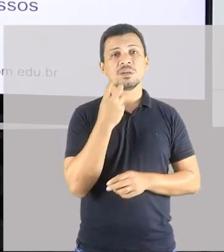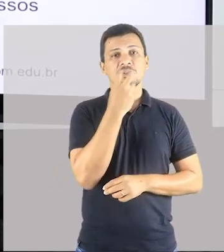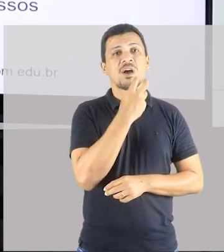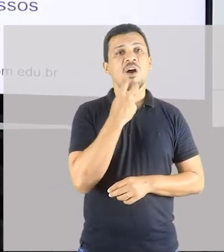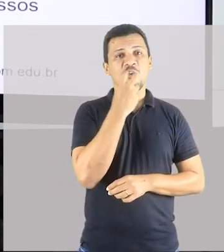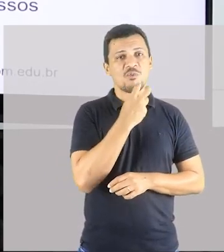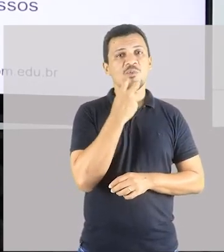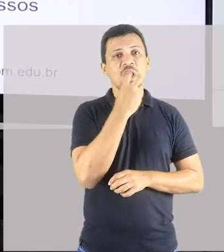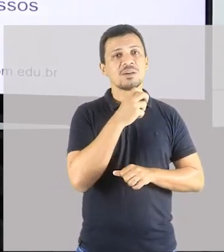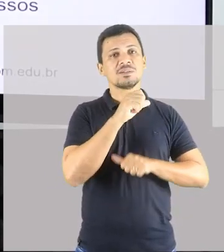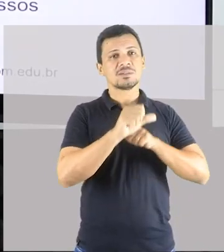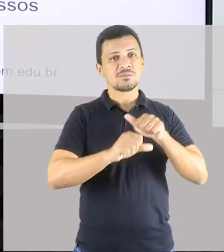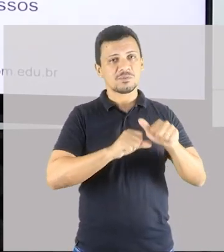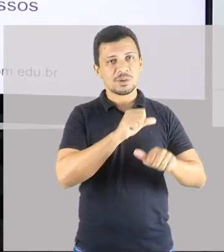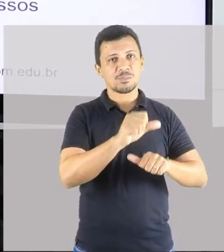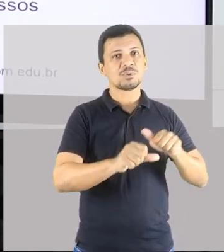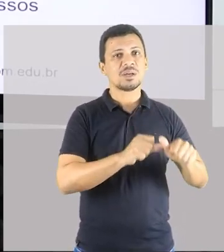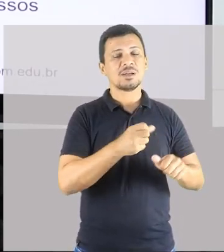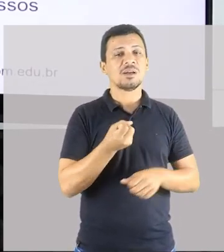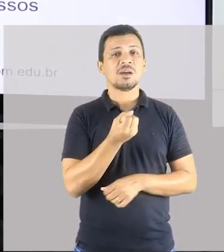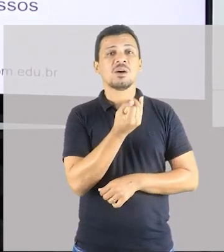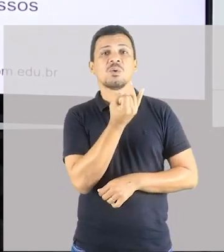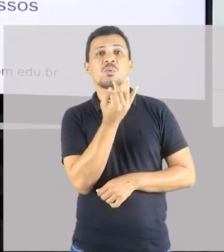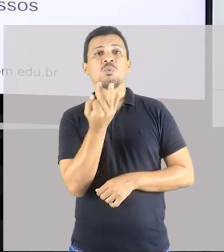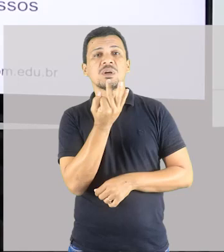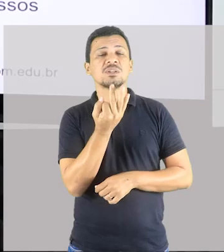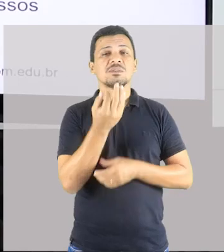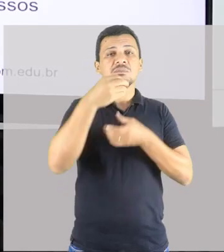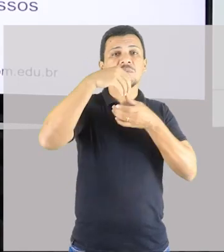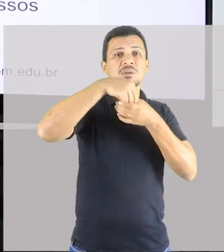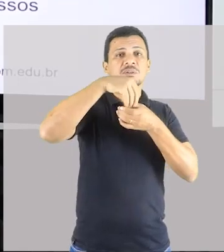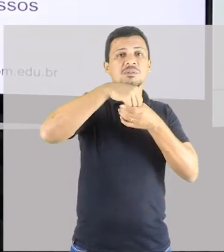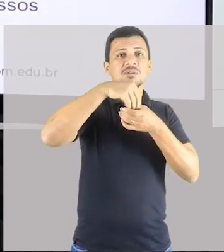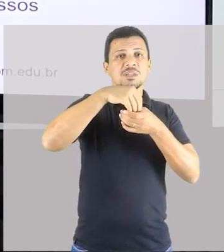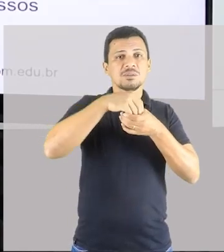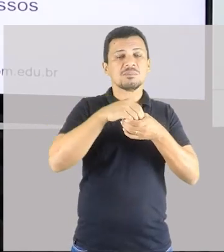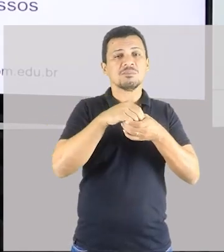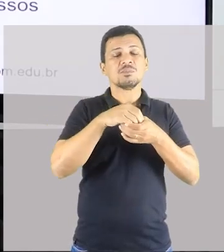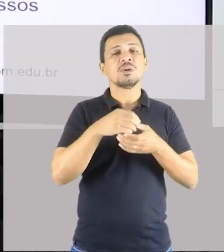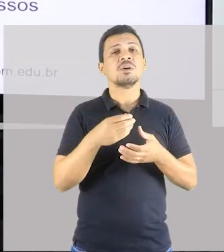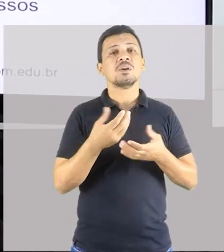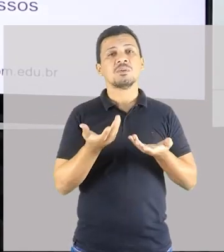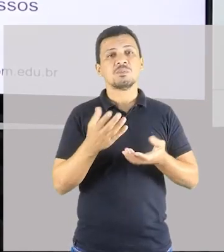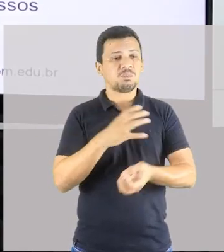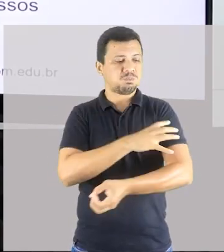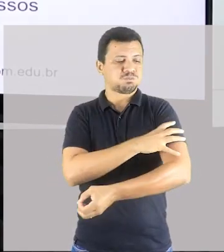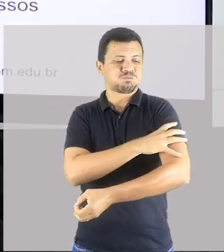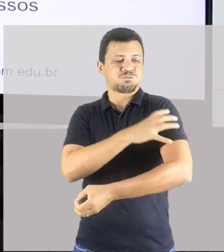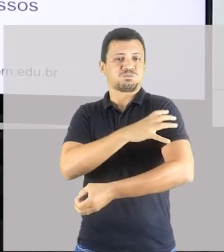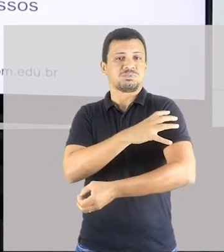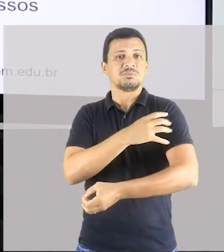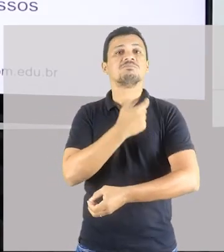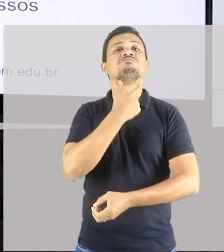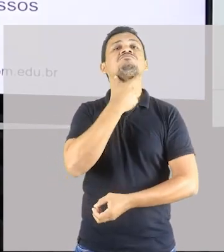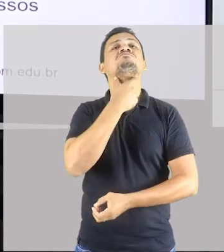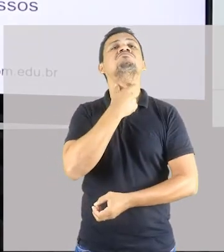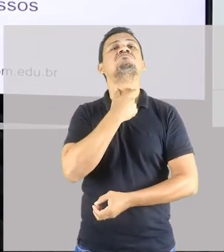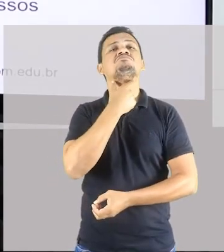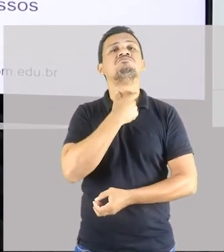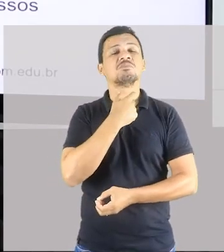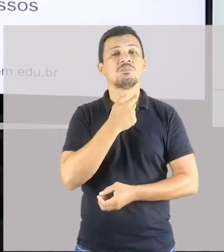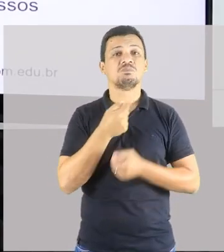da quantidade de filamentos de miosina e de actina dentro daquela fibra muscular e ele